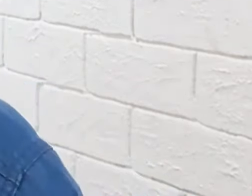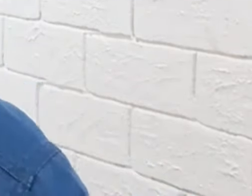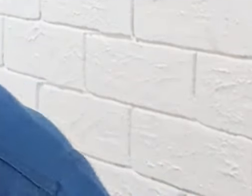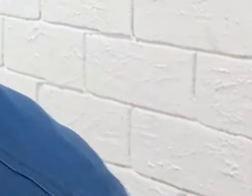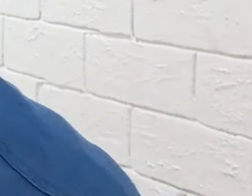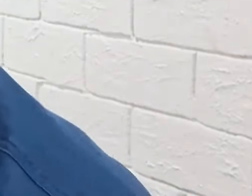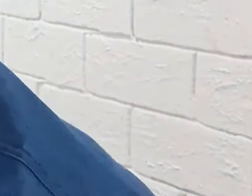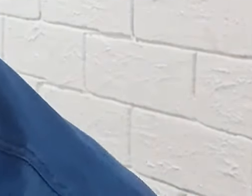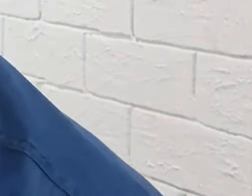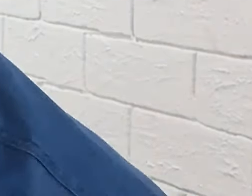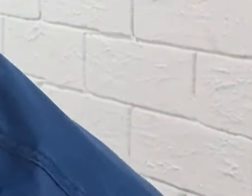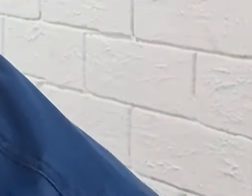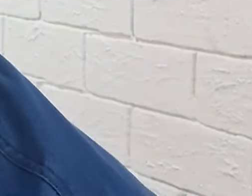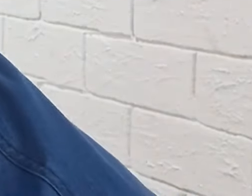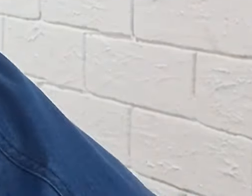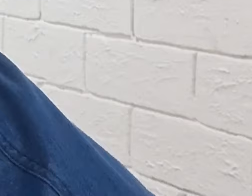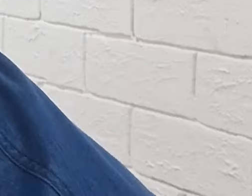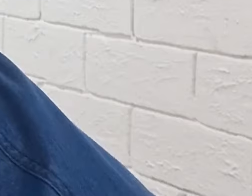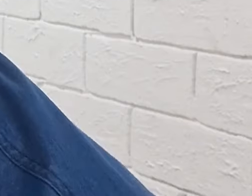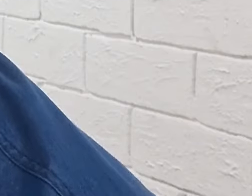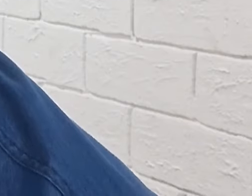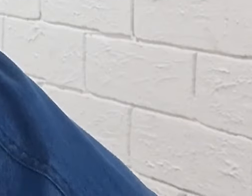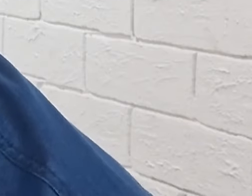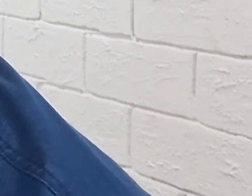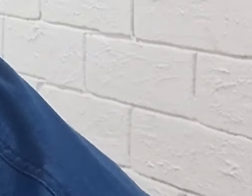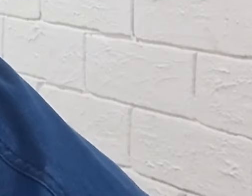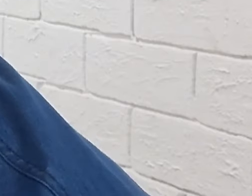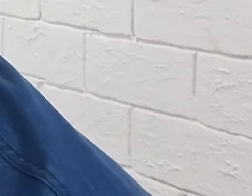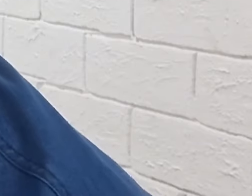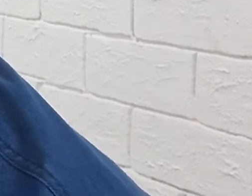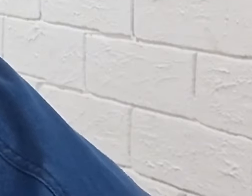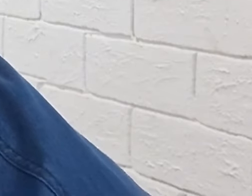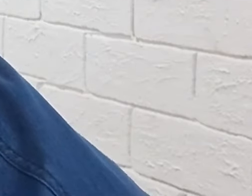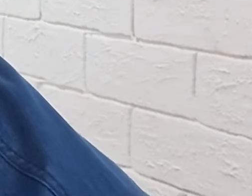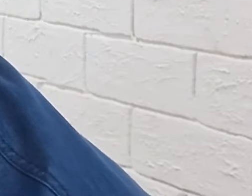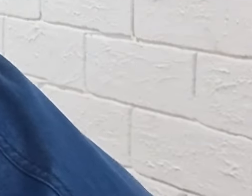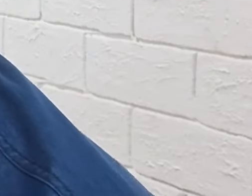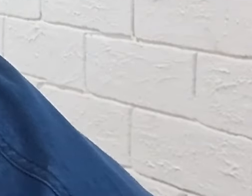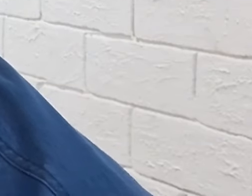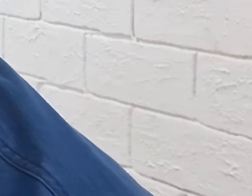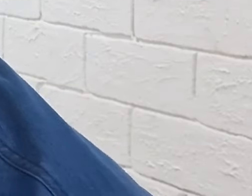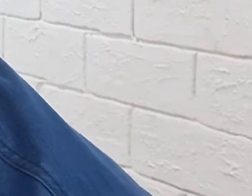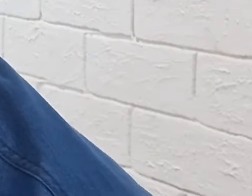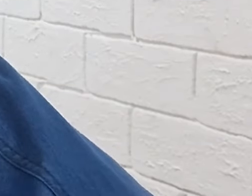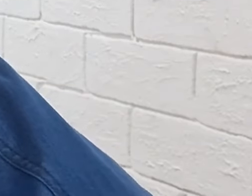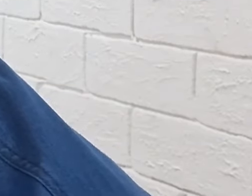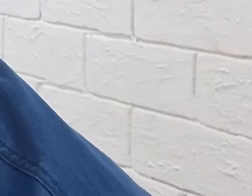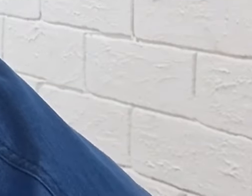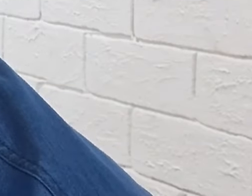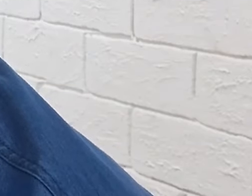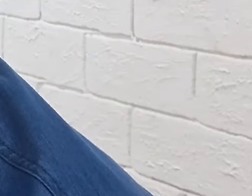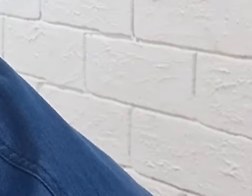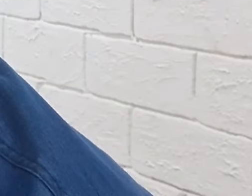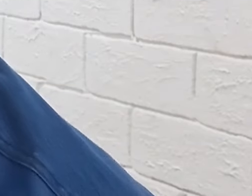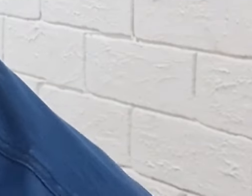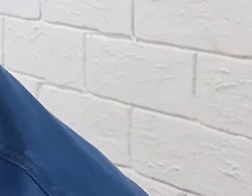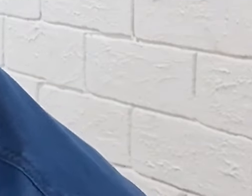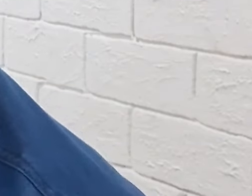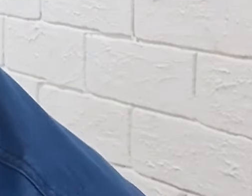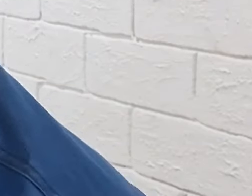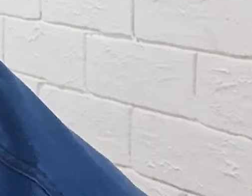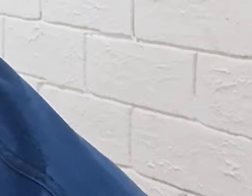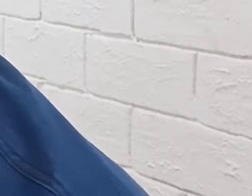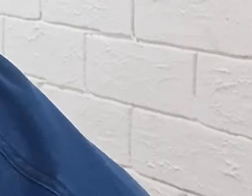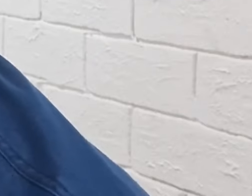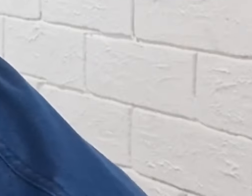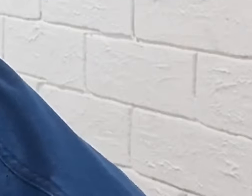pessoas, elas se incomodam muito, né, com a cor das paredes das igrejas. Hoje tem uma moda aí que o pessoal